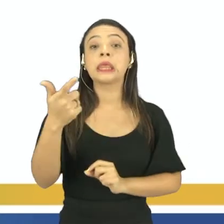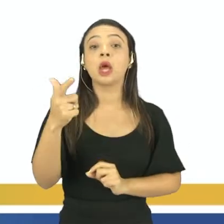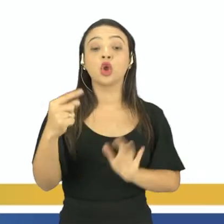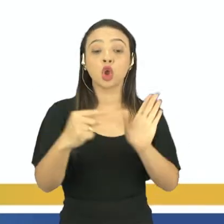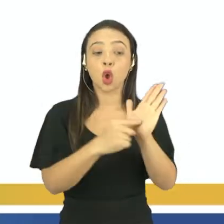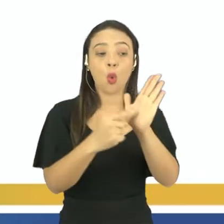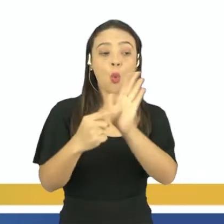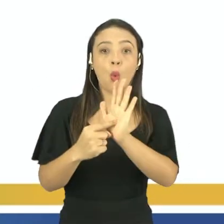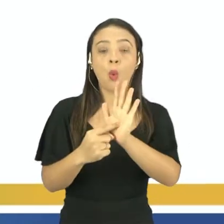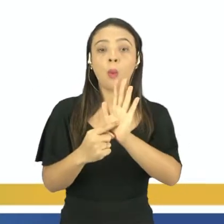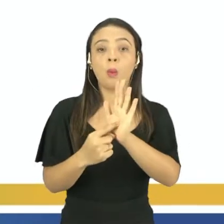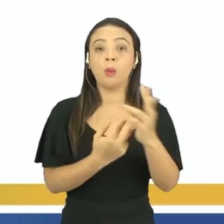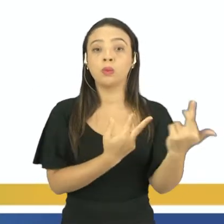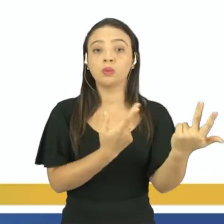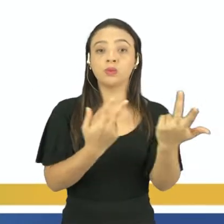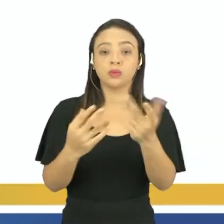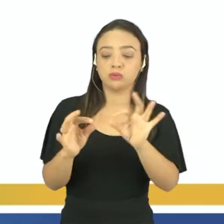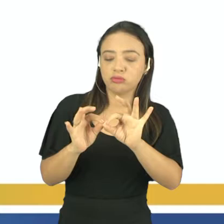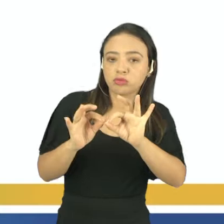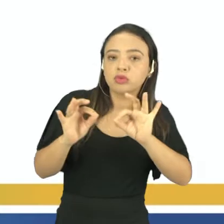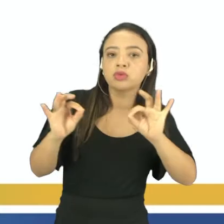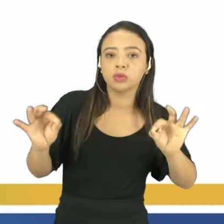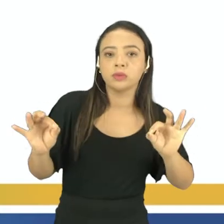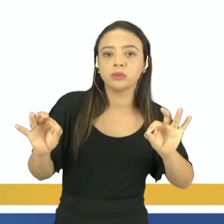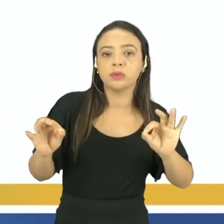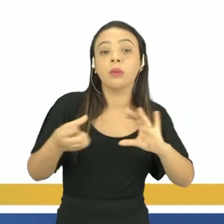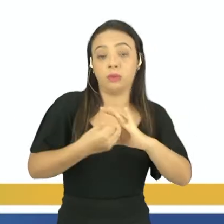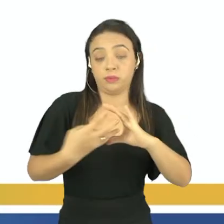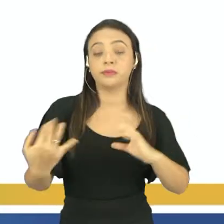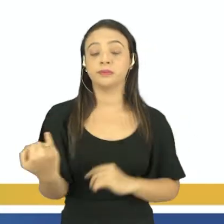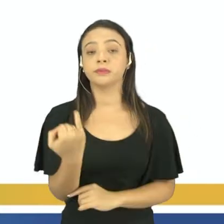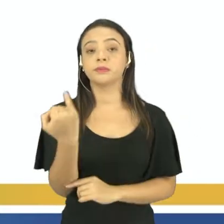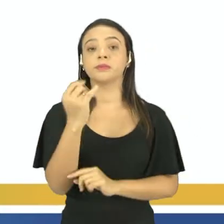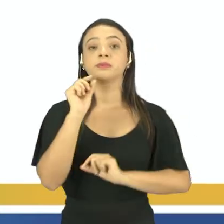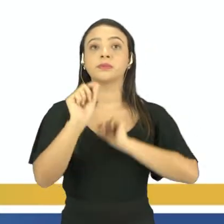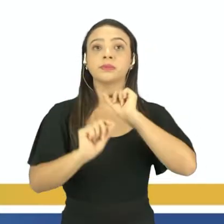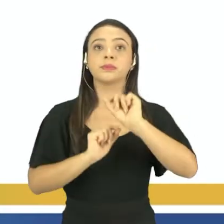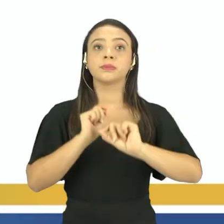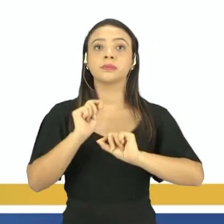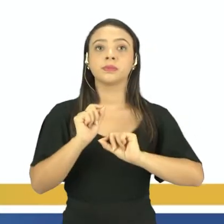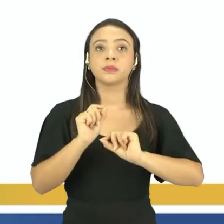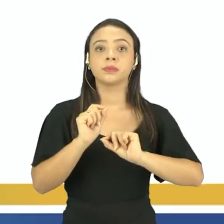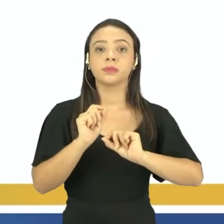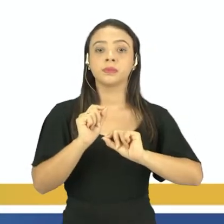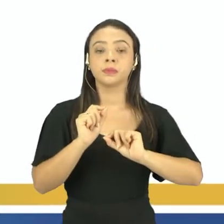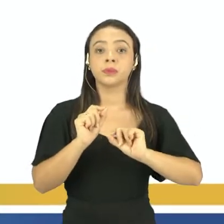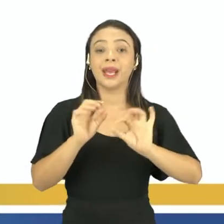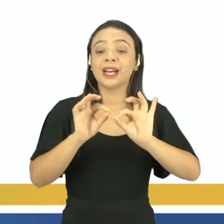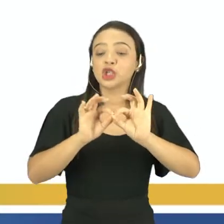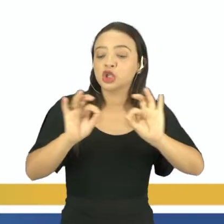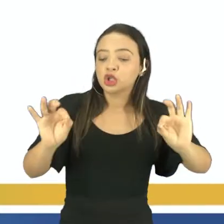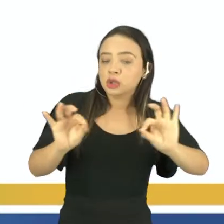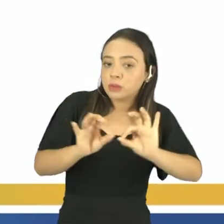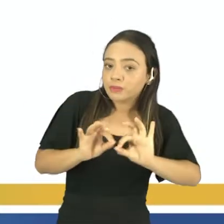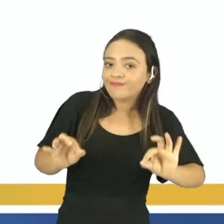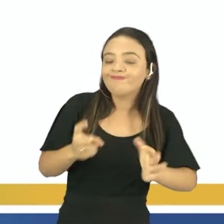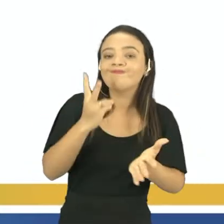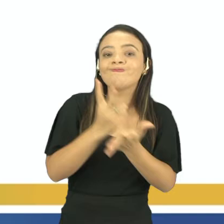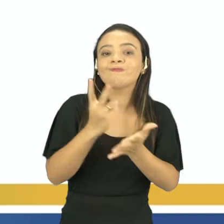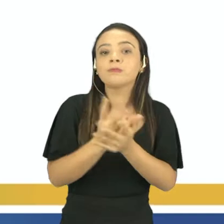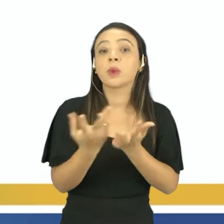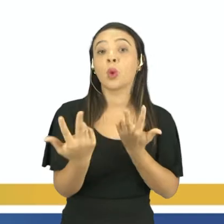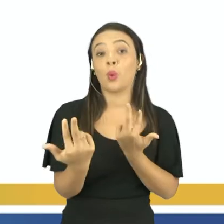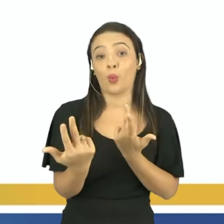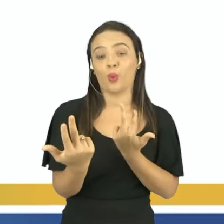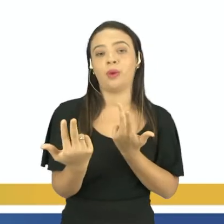em toda a sua extensão. Uma propriedade interessante sobre essas retas é que a distância entre elas sempre vai ser a mesma,